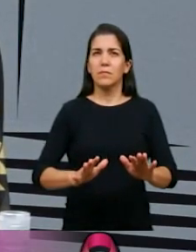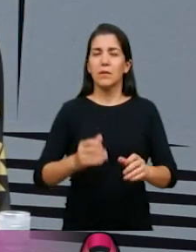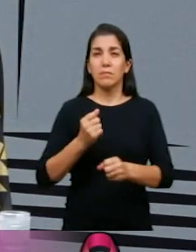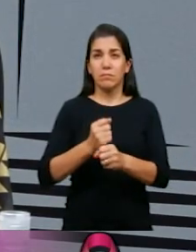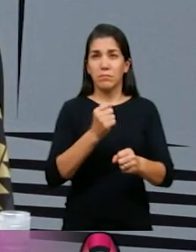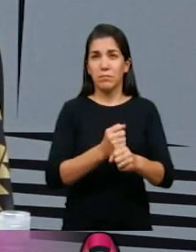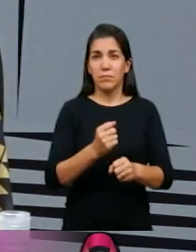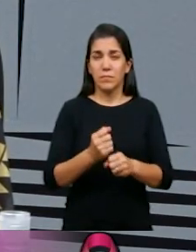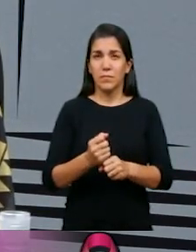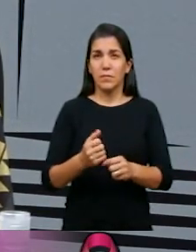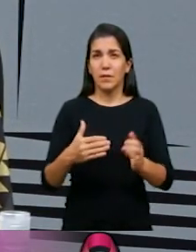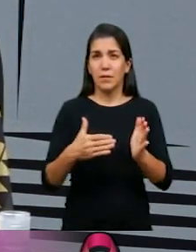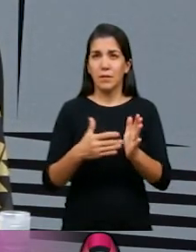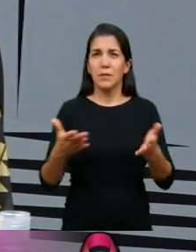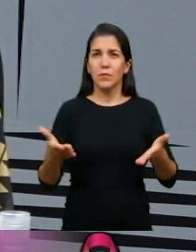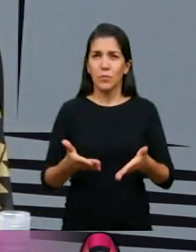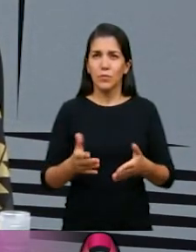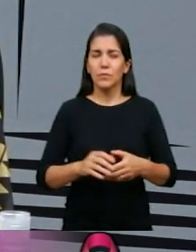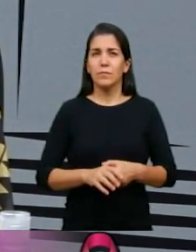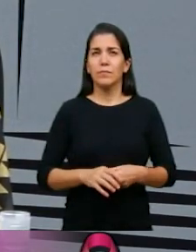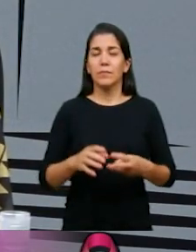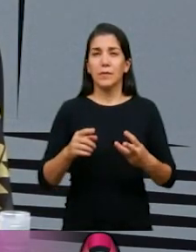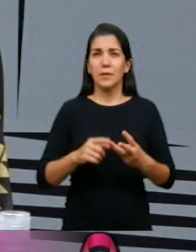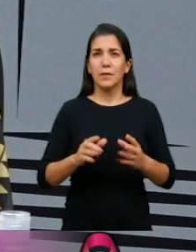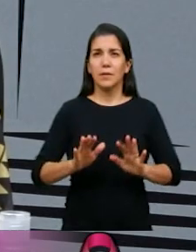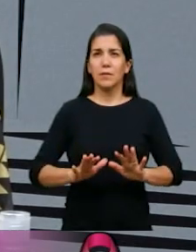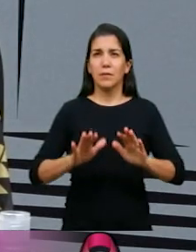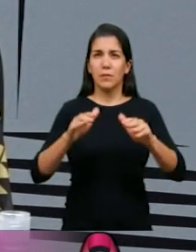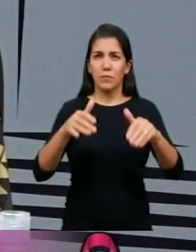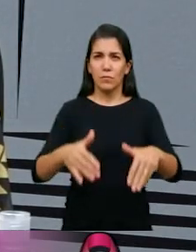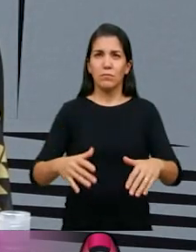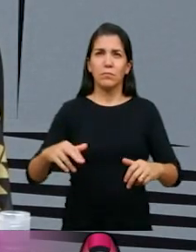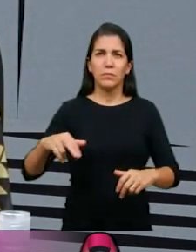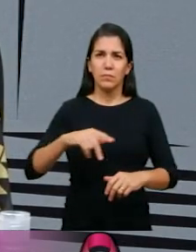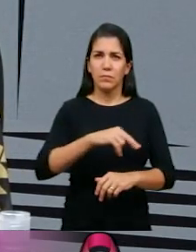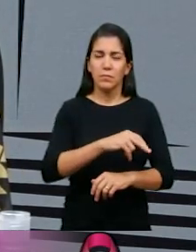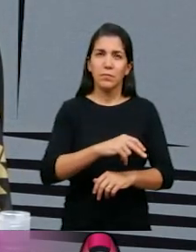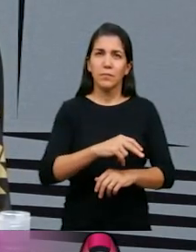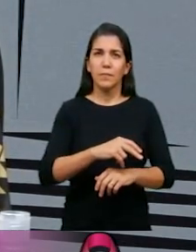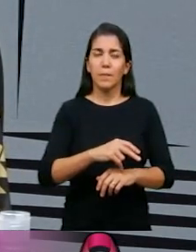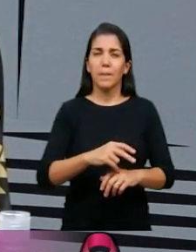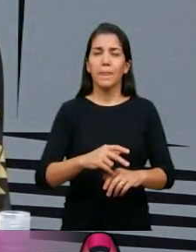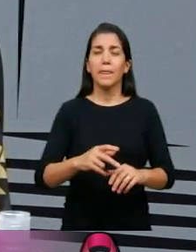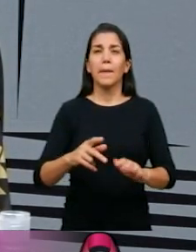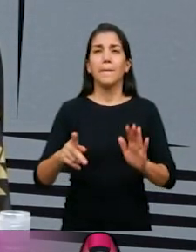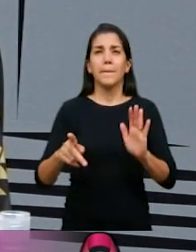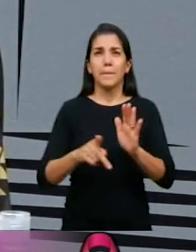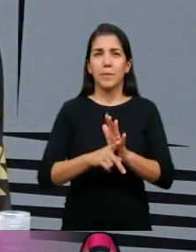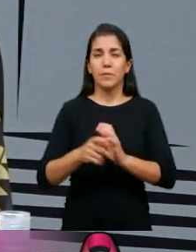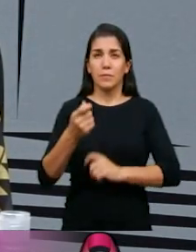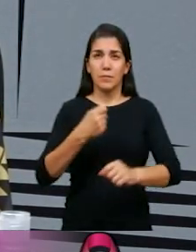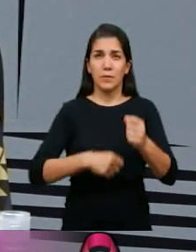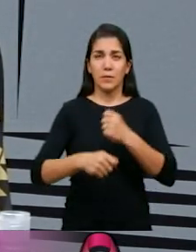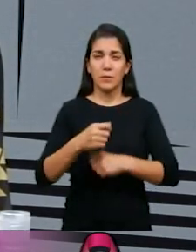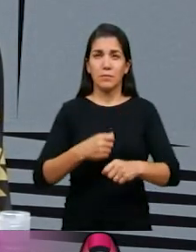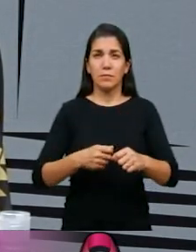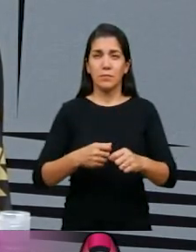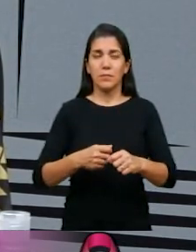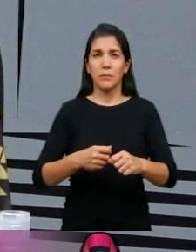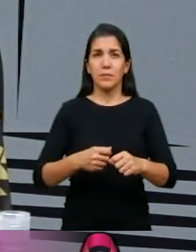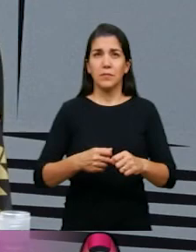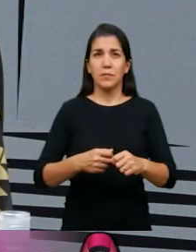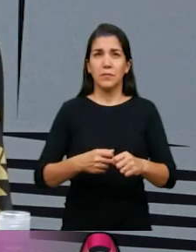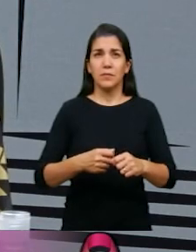data? 3. A construção de redutores de velocidade é executada diretamente pela administração municipal ou por